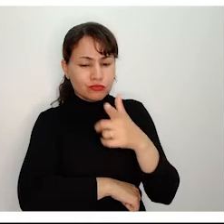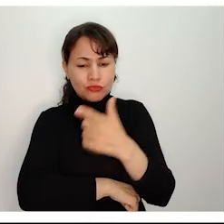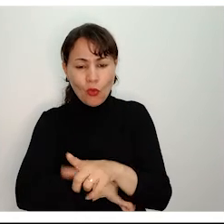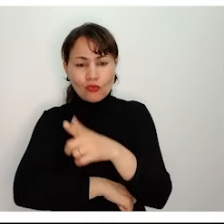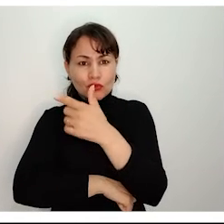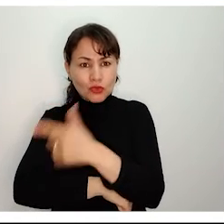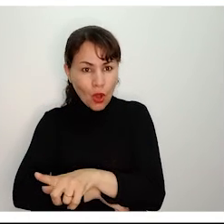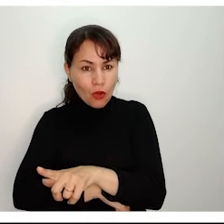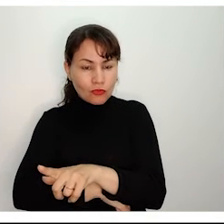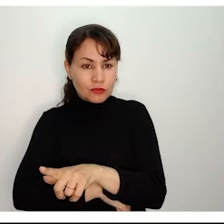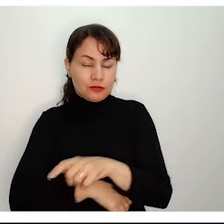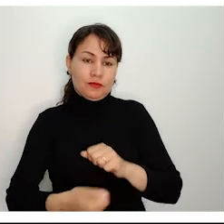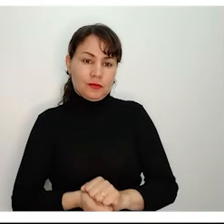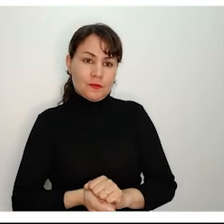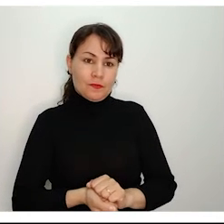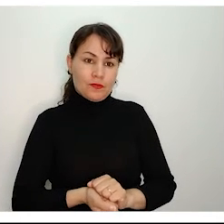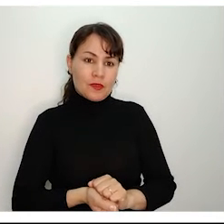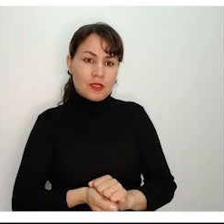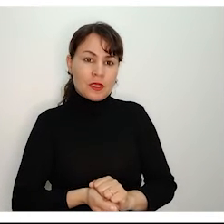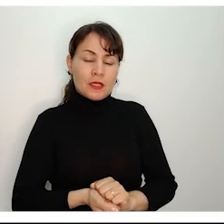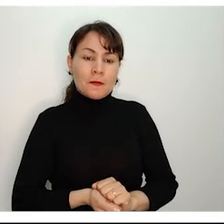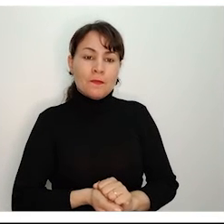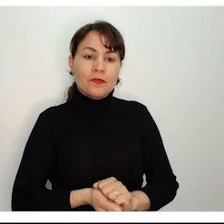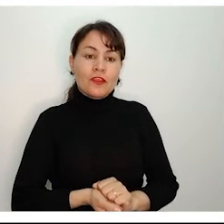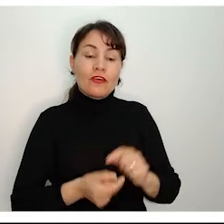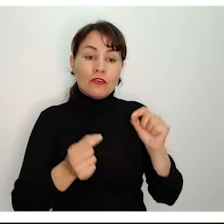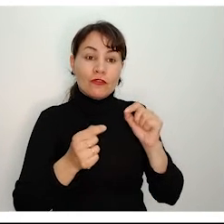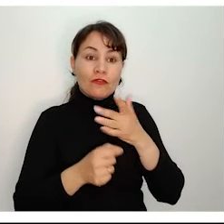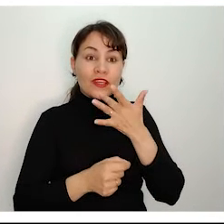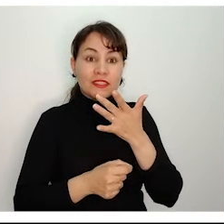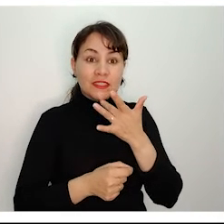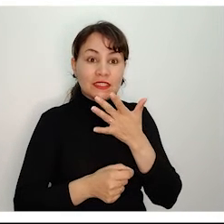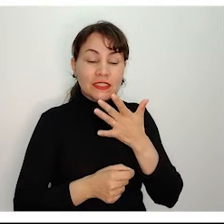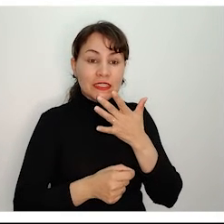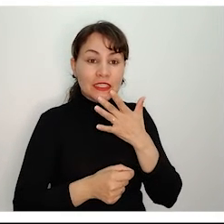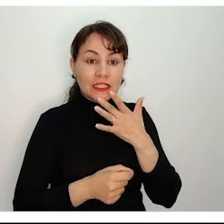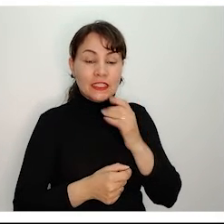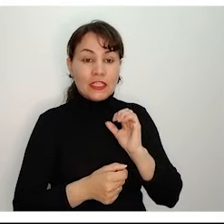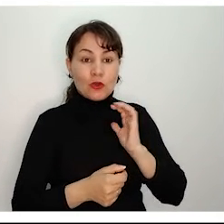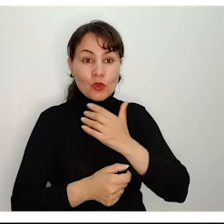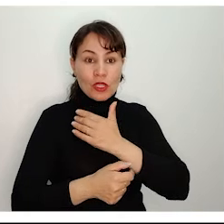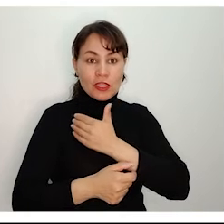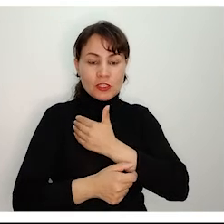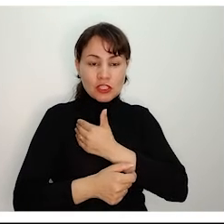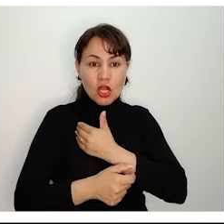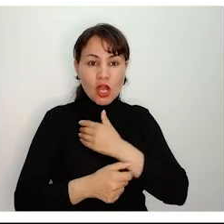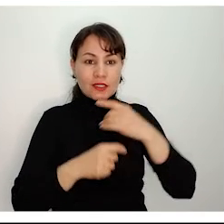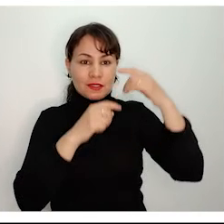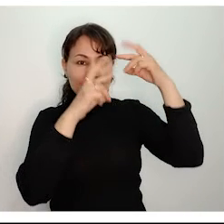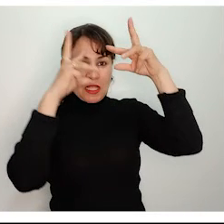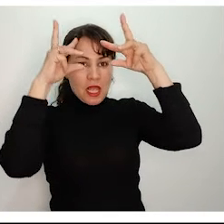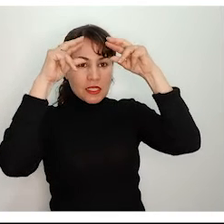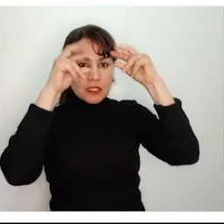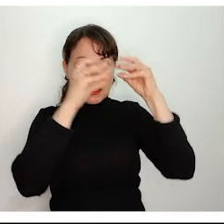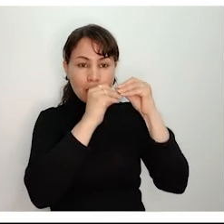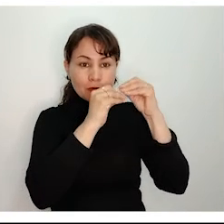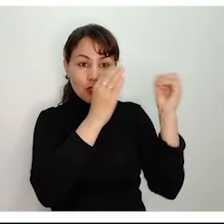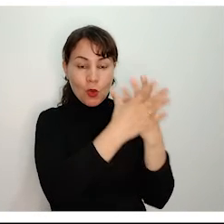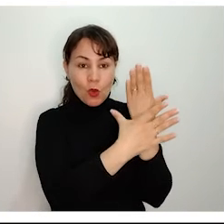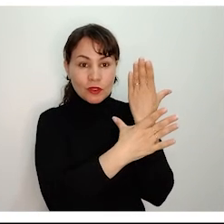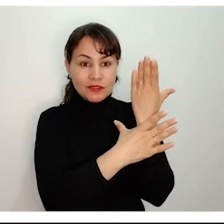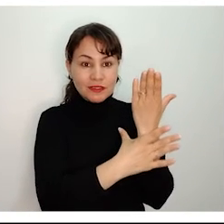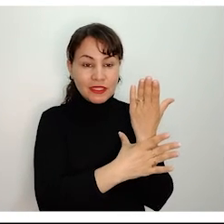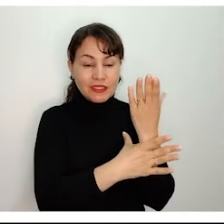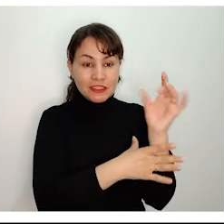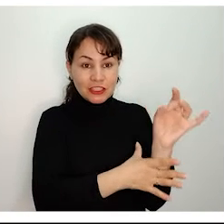exige repetição. E esse treino e essa repetição facilitam com que as novas sinapses